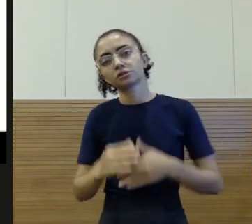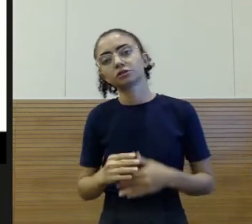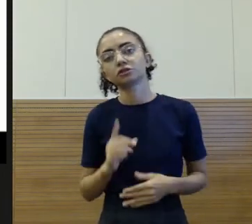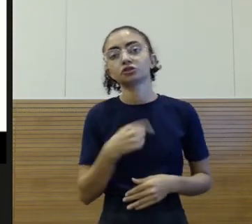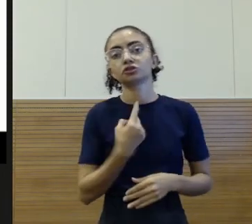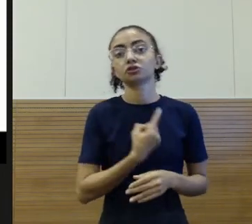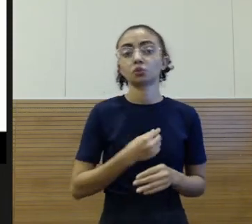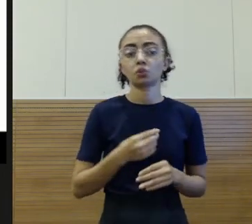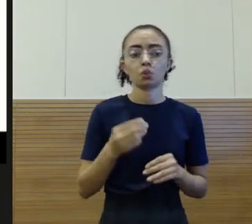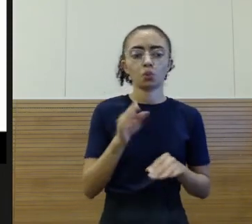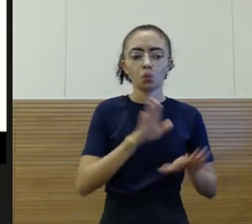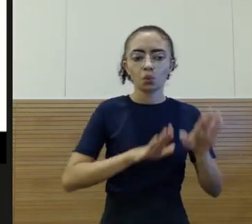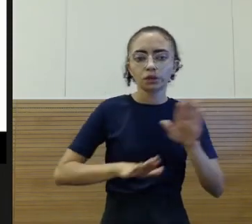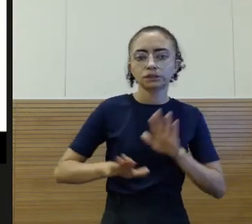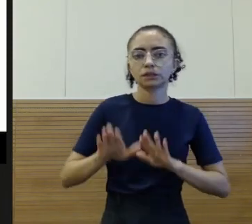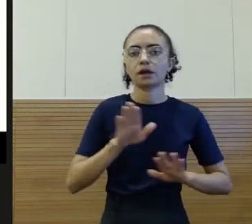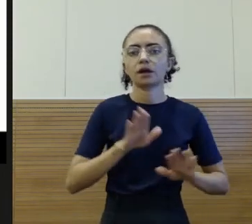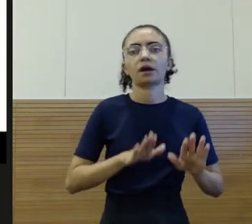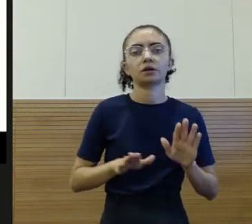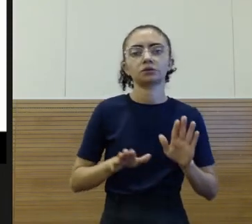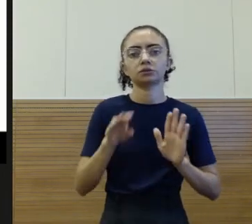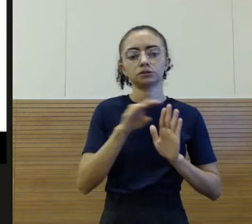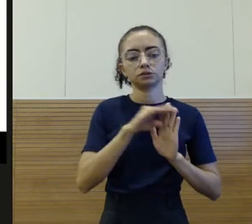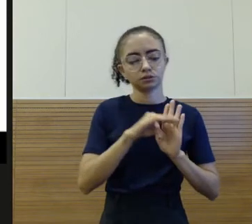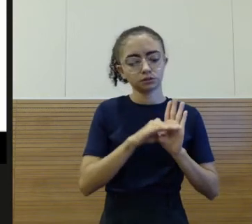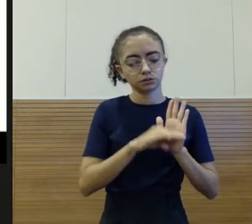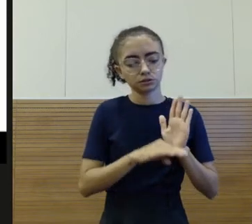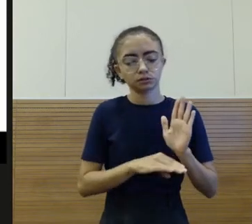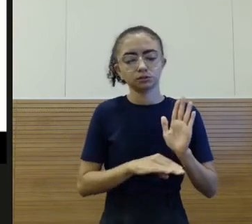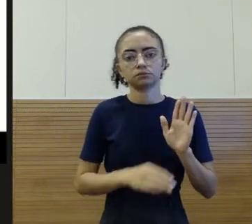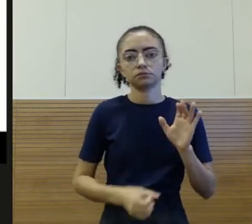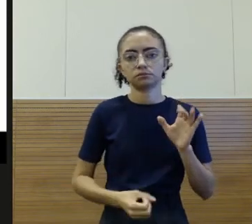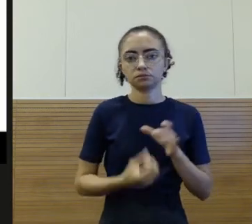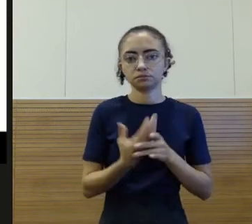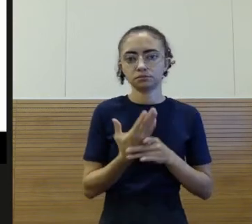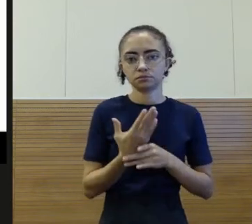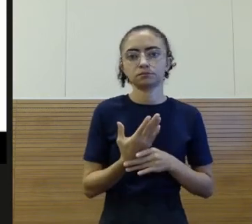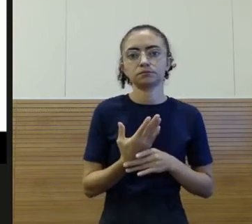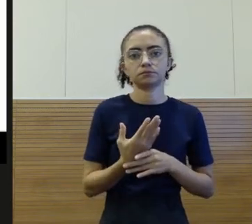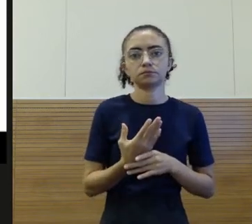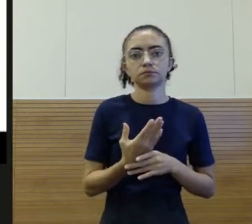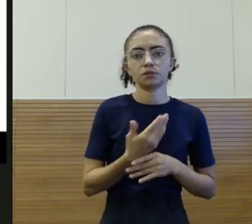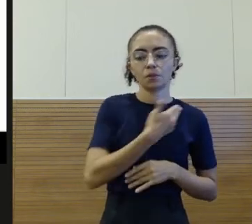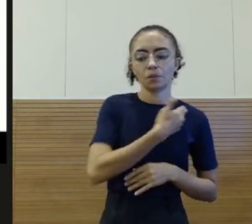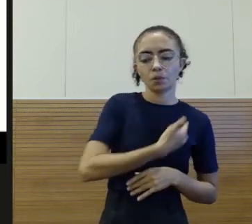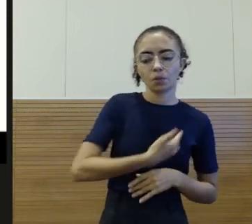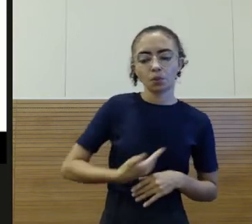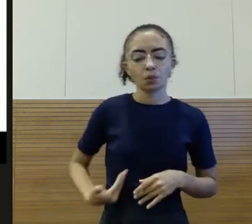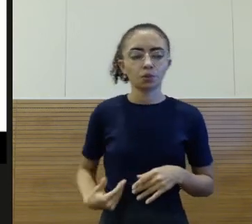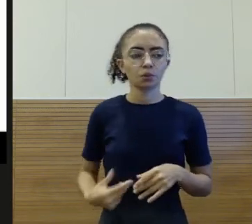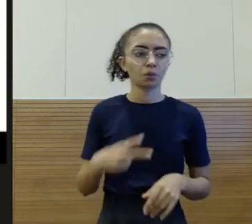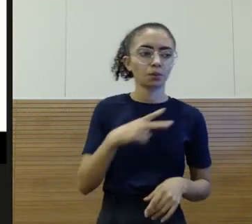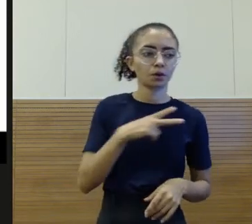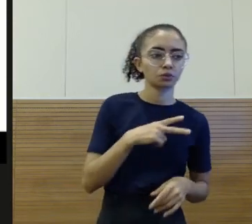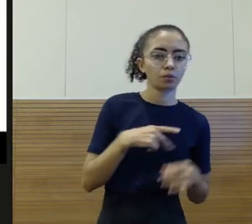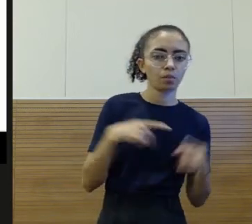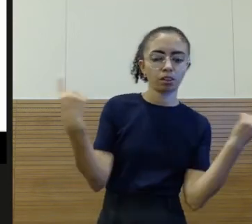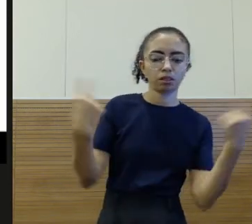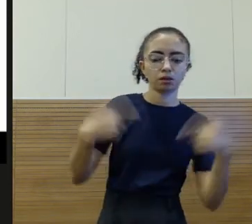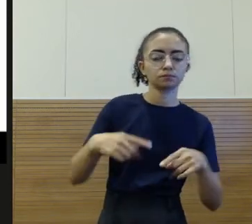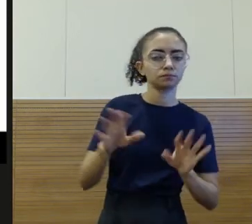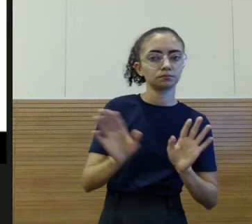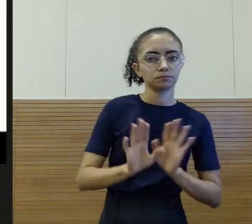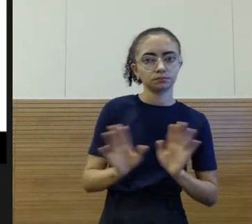cuidado, evitamos que exista conflito de interesse com a iniciativa privada. Isso não muda. Mas sim, queremos, com essa nova teoria